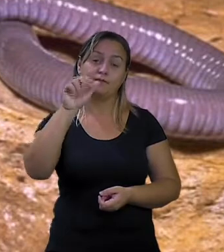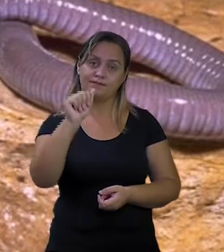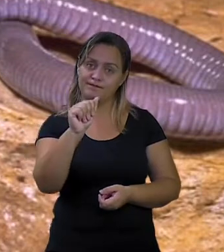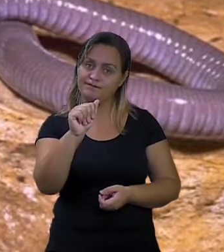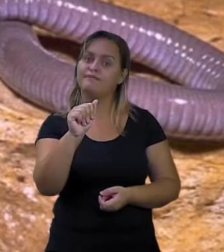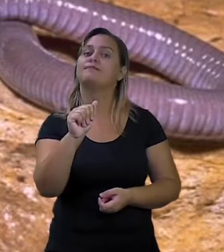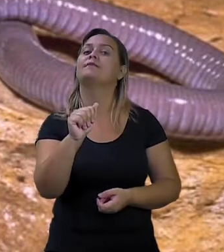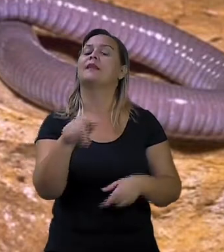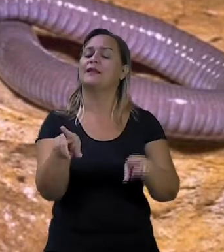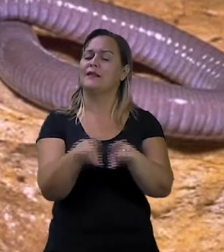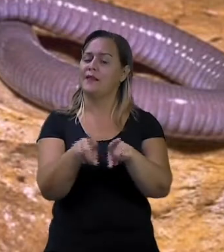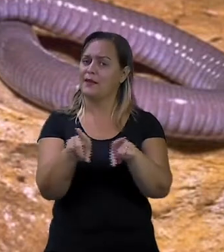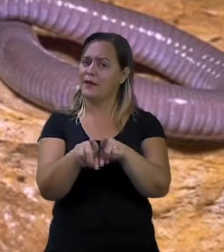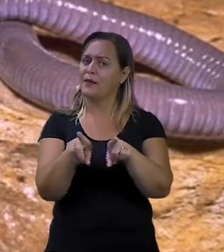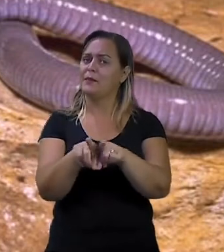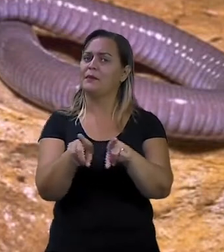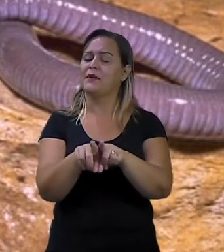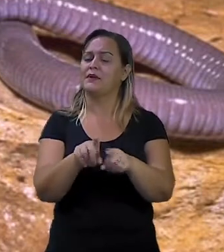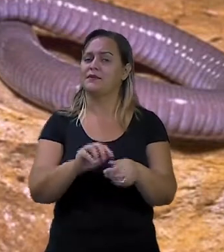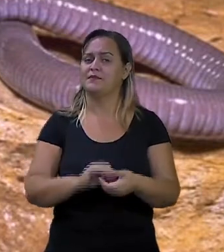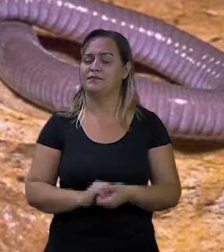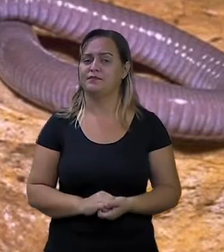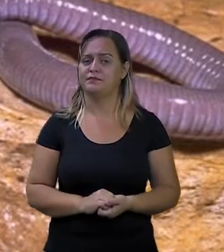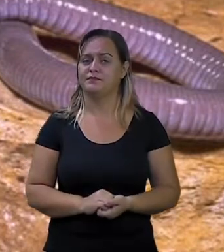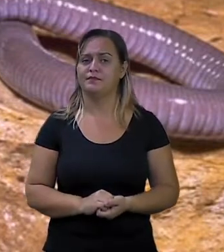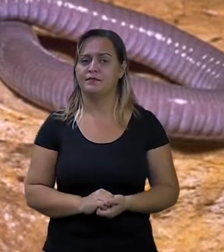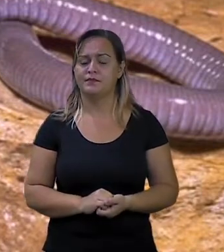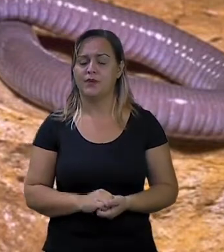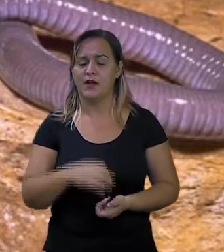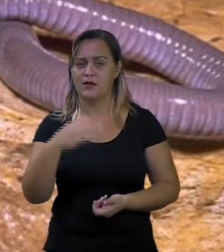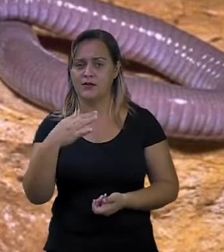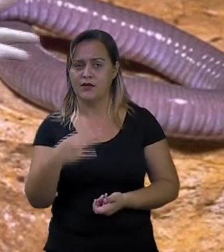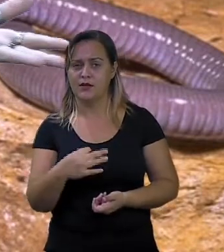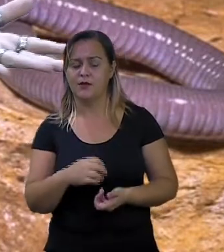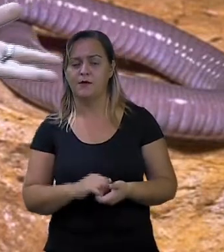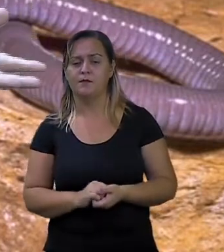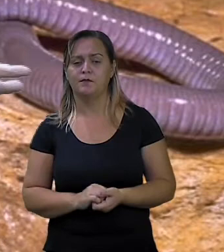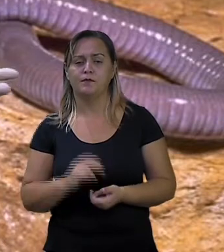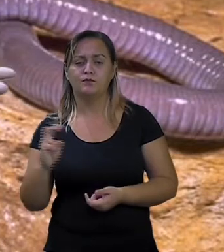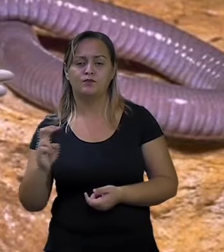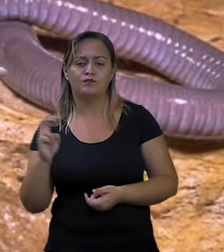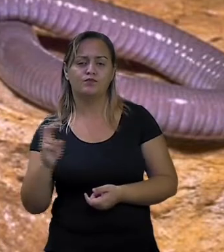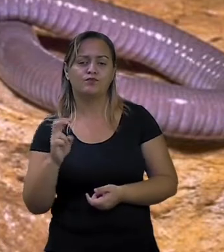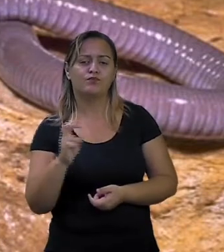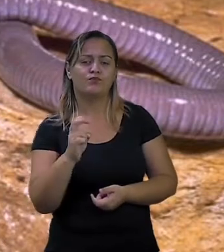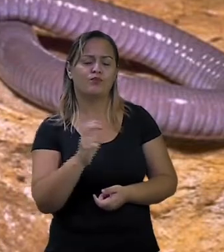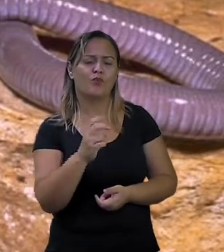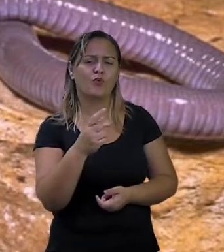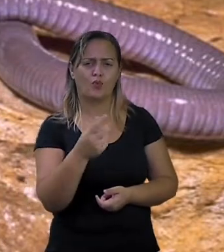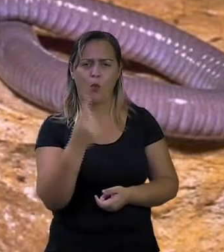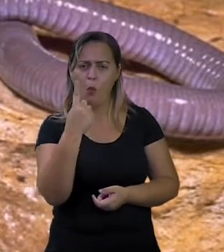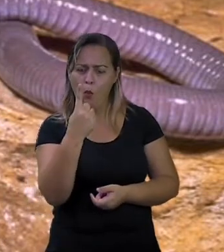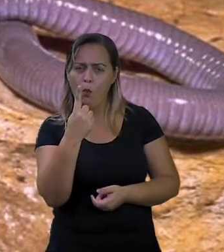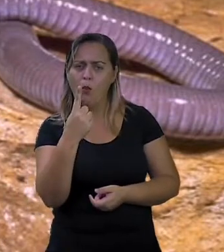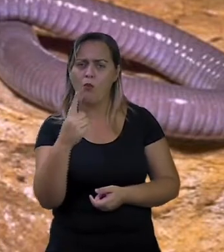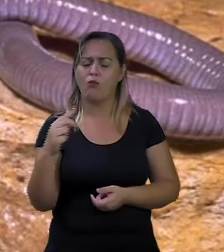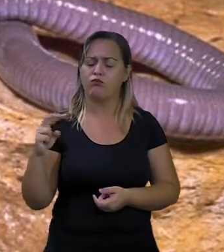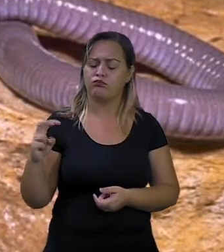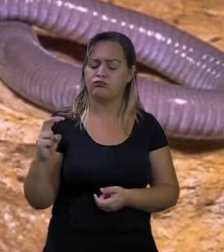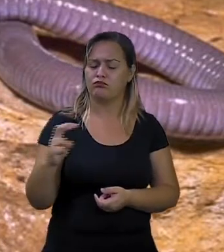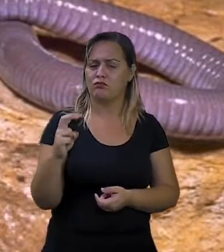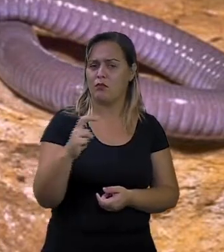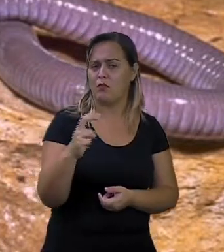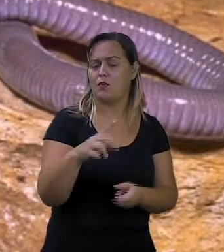não é um réptil como as serpentes. É uma espécie onde os indivíduos passam parte de sua